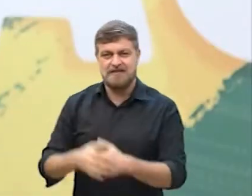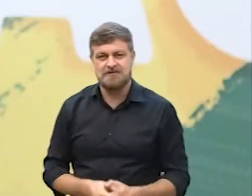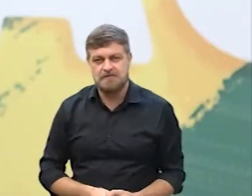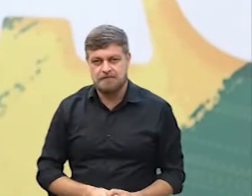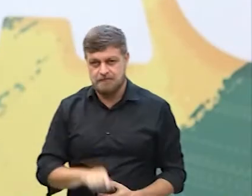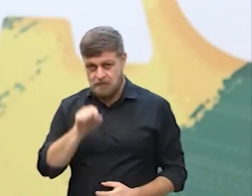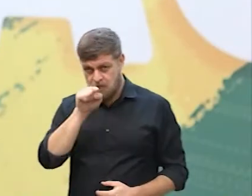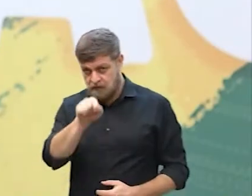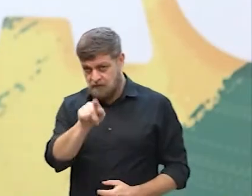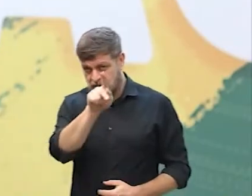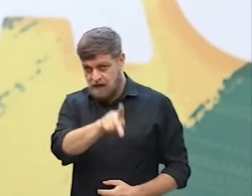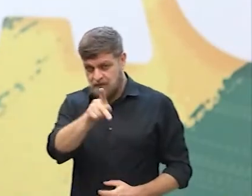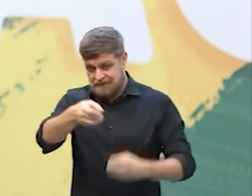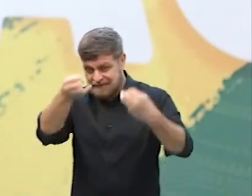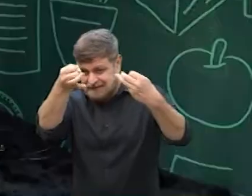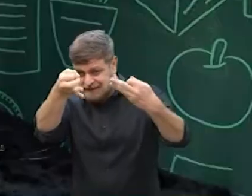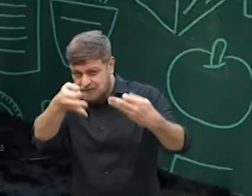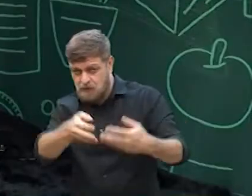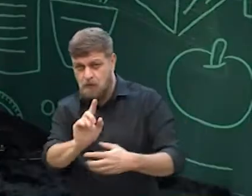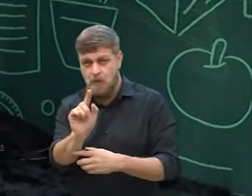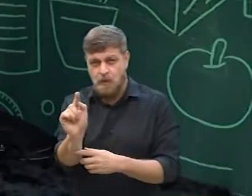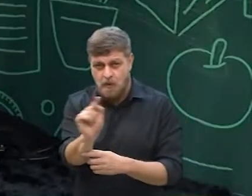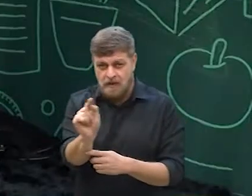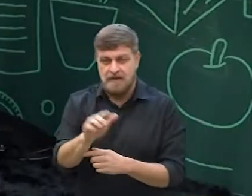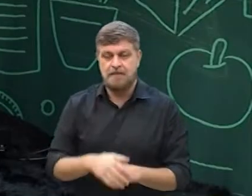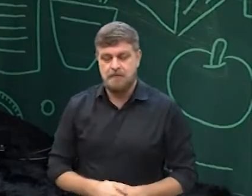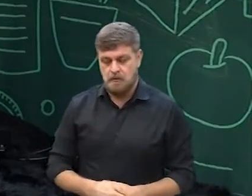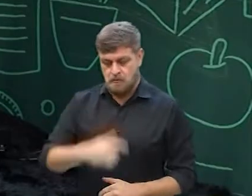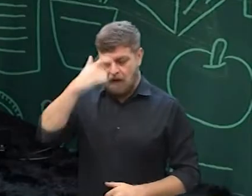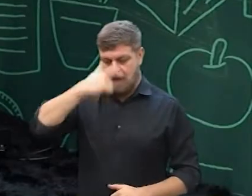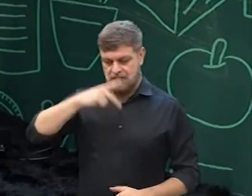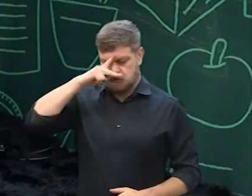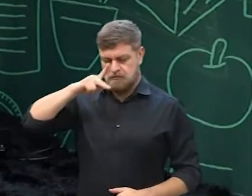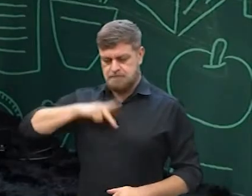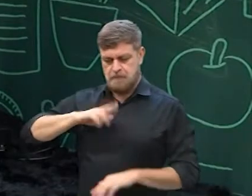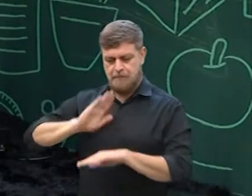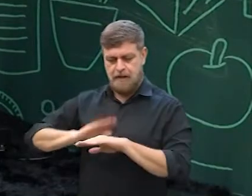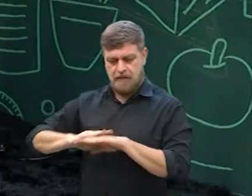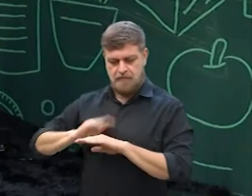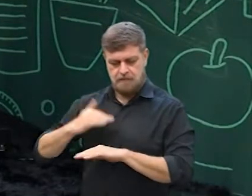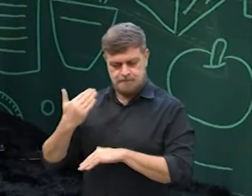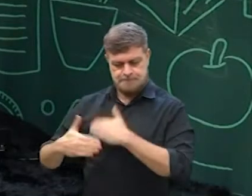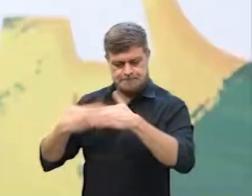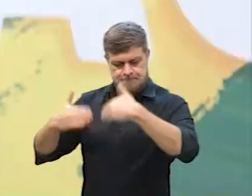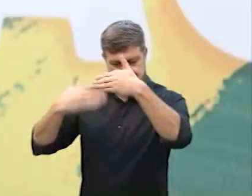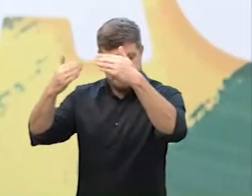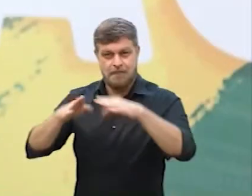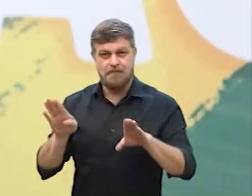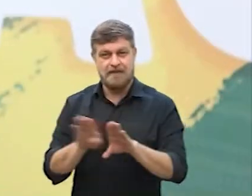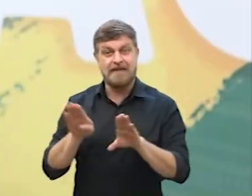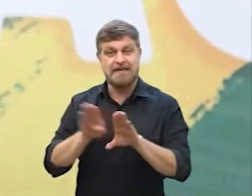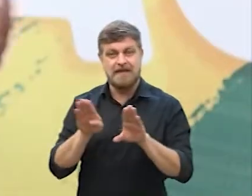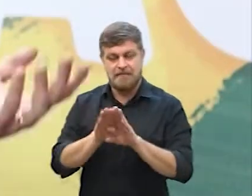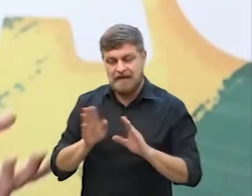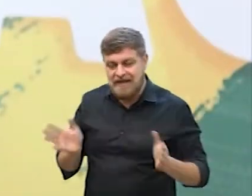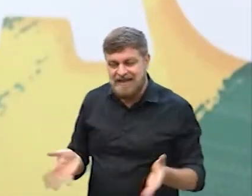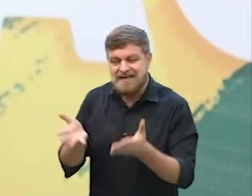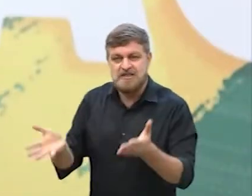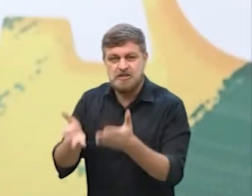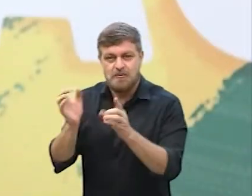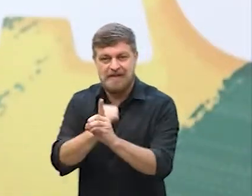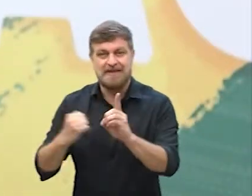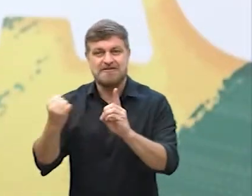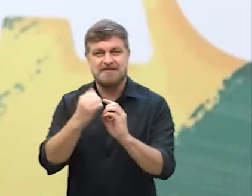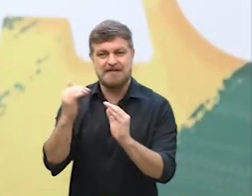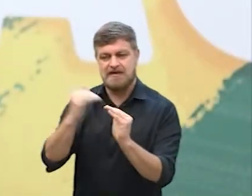citou aí, né, professora, que a meritocracia acaba, de certa forma, estimulando também a desigualdade